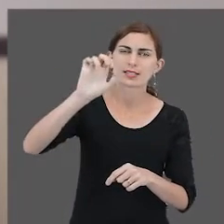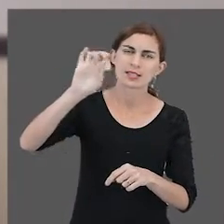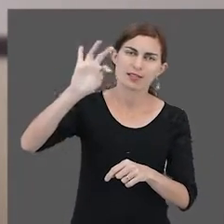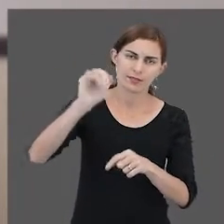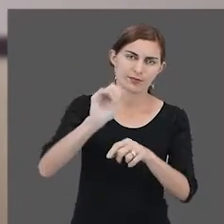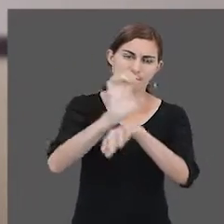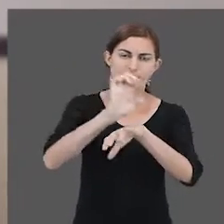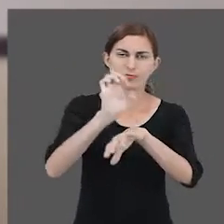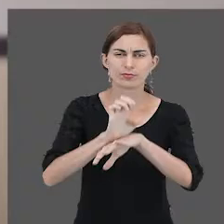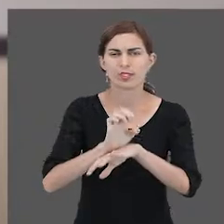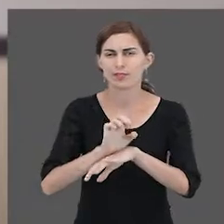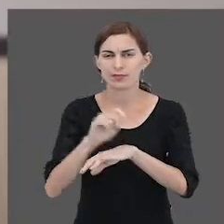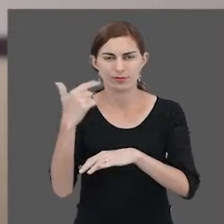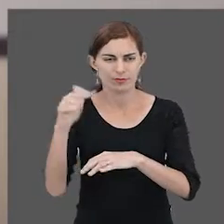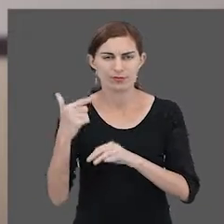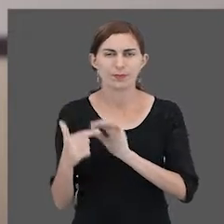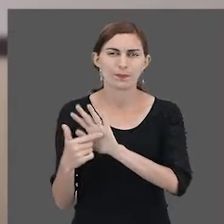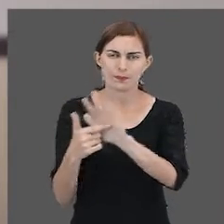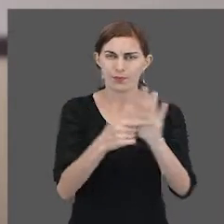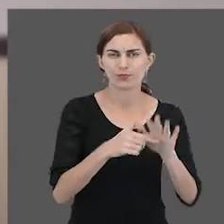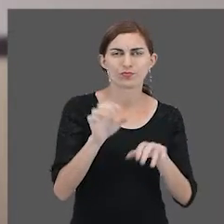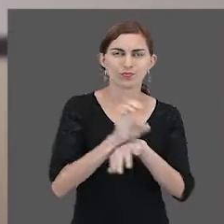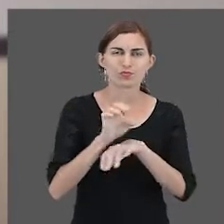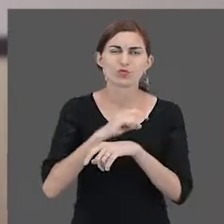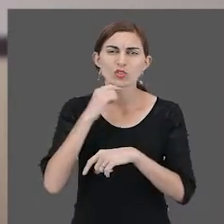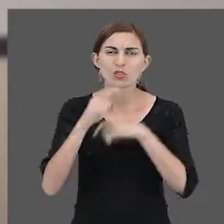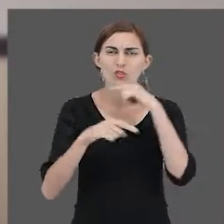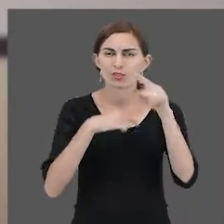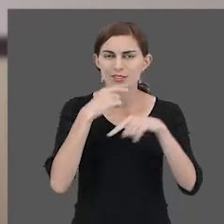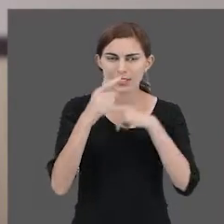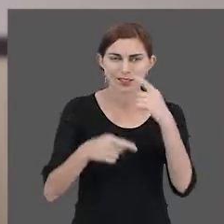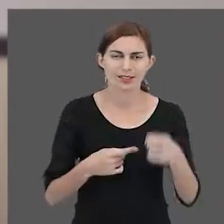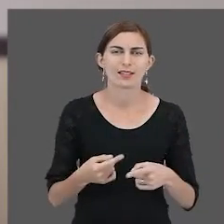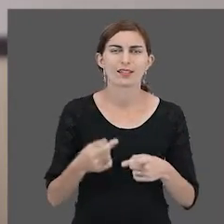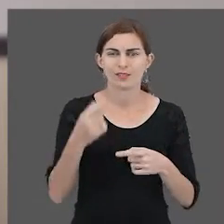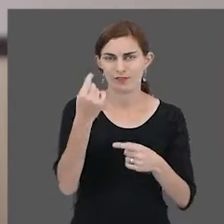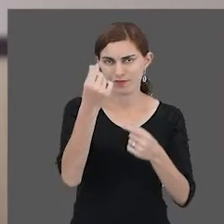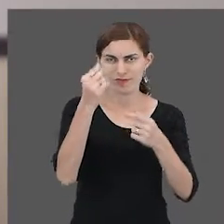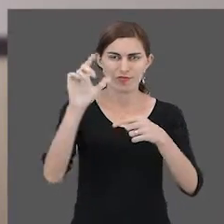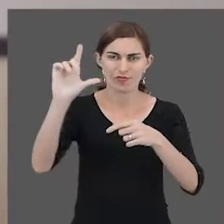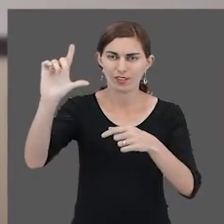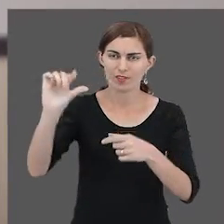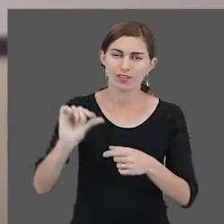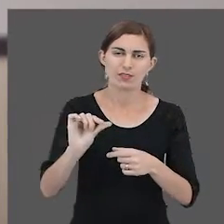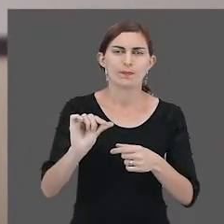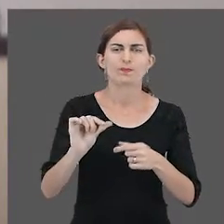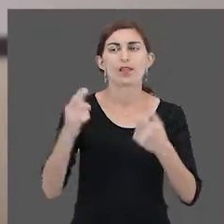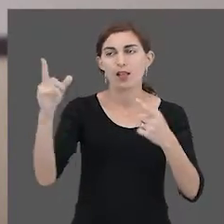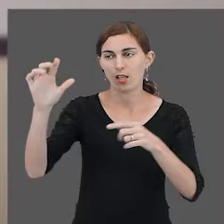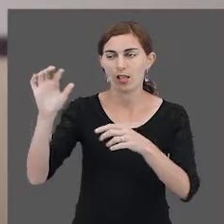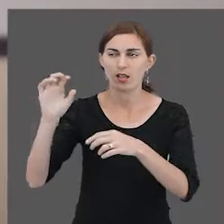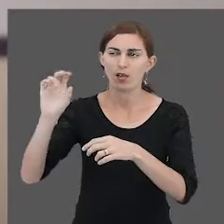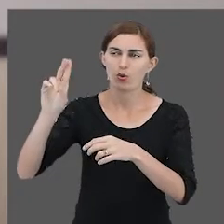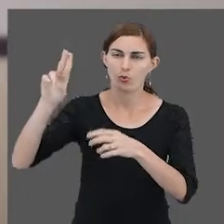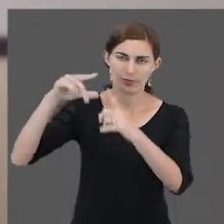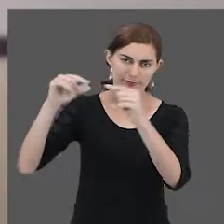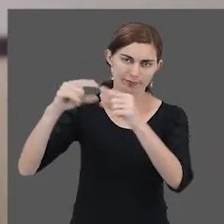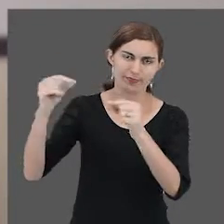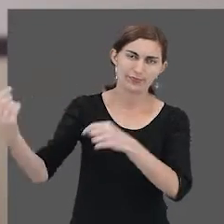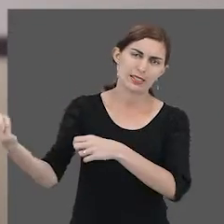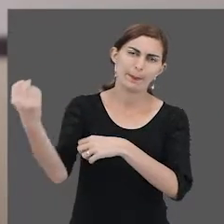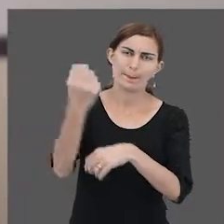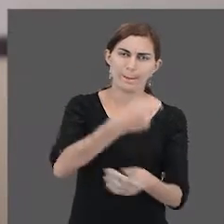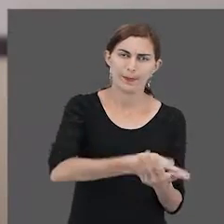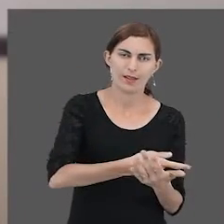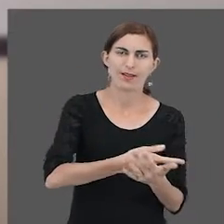vai cobrir, do fundo daquele determinado estado, não consegue cobrir o valor mínimo, a União entra complementando aqueles estados.